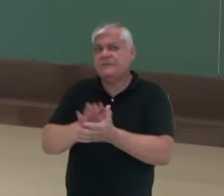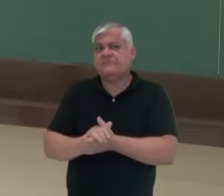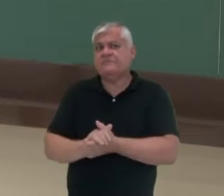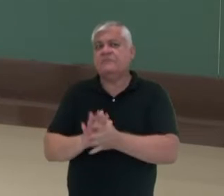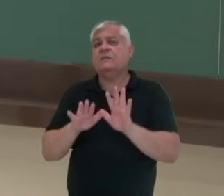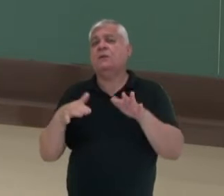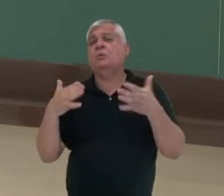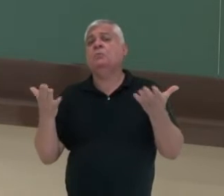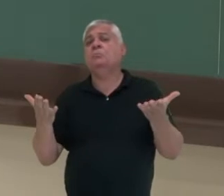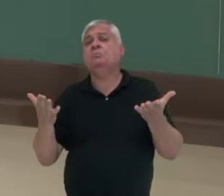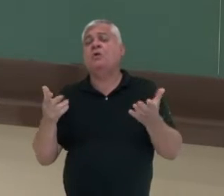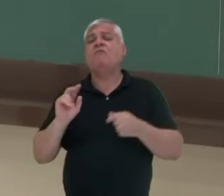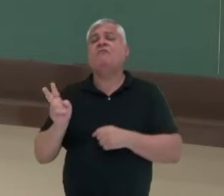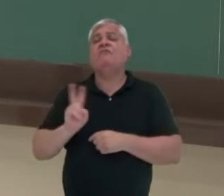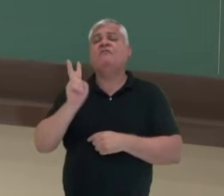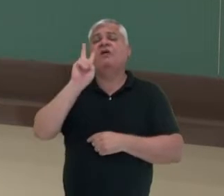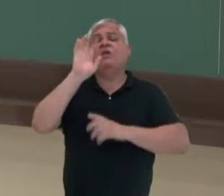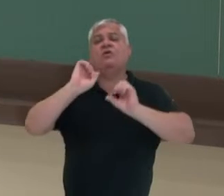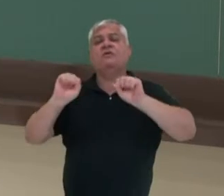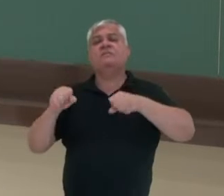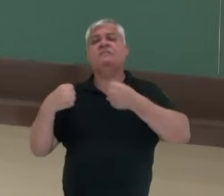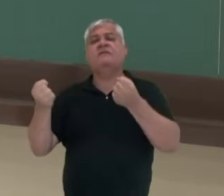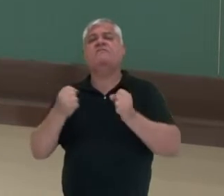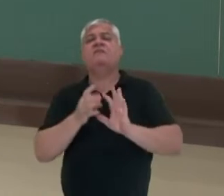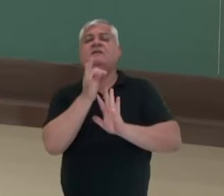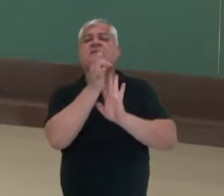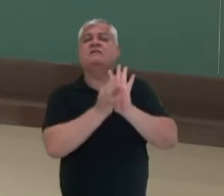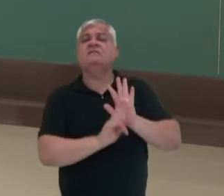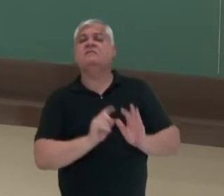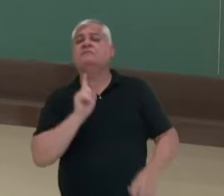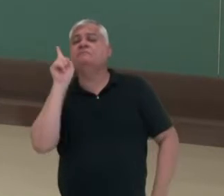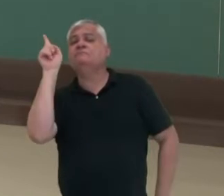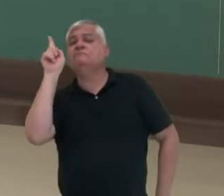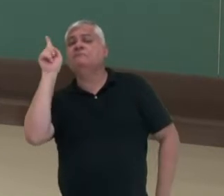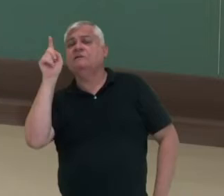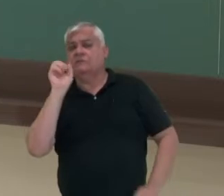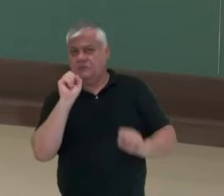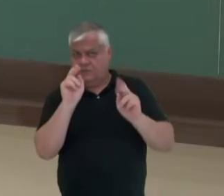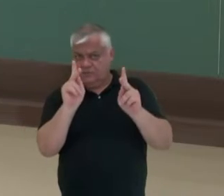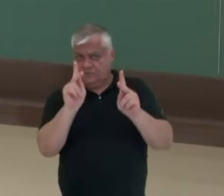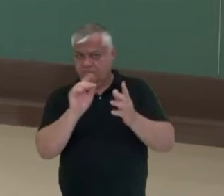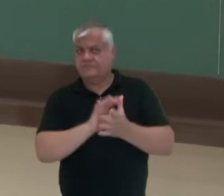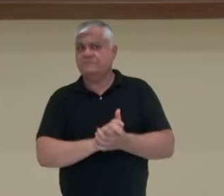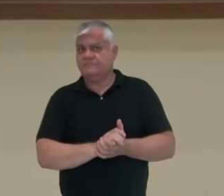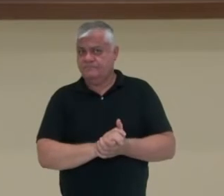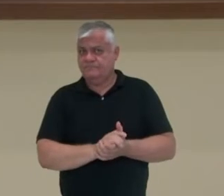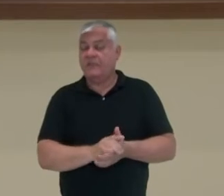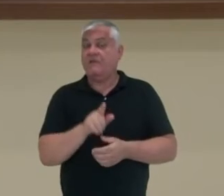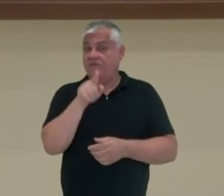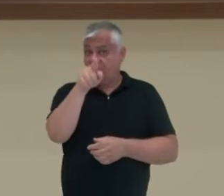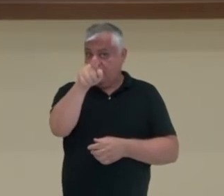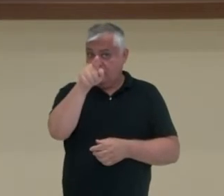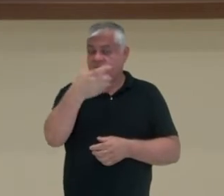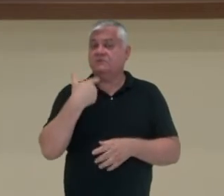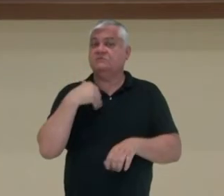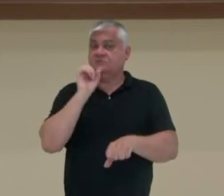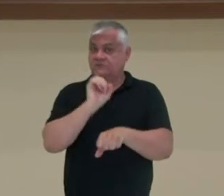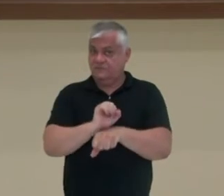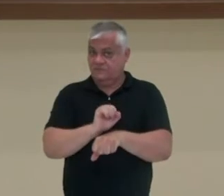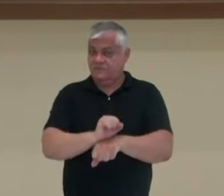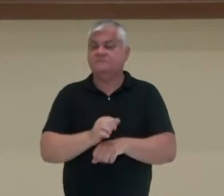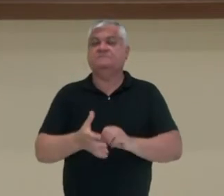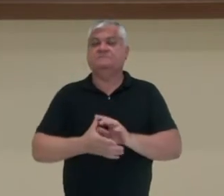quais são os valores defendidos por esse editorial até essa parte. Ok? Faz aí que eu te aguardo